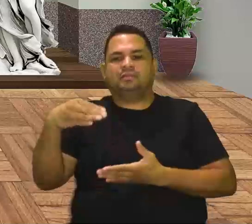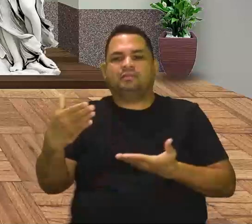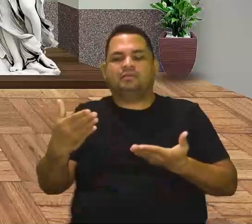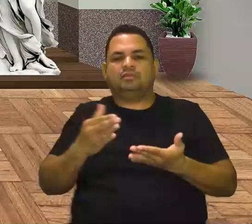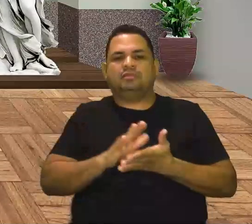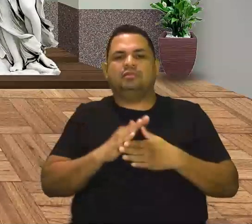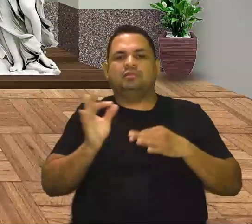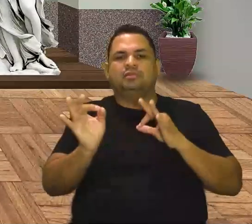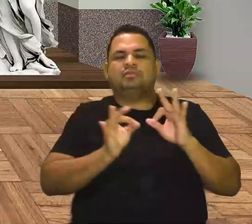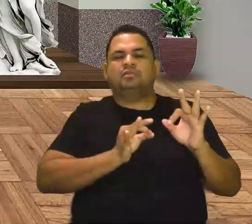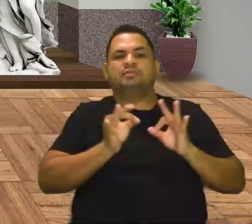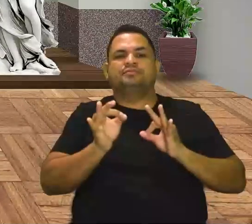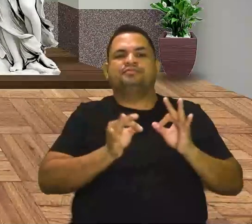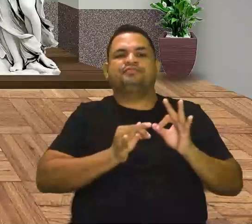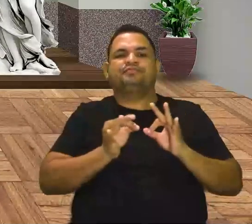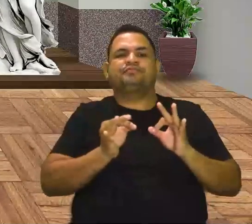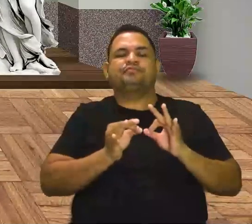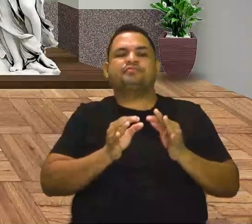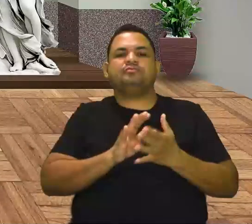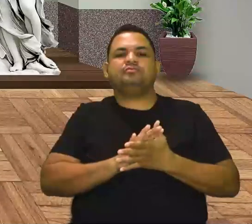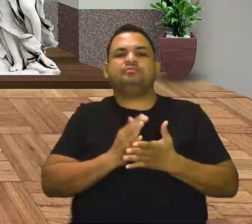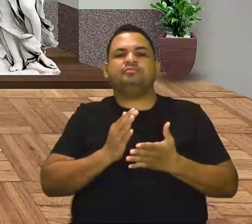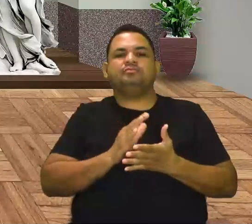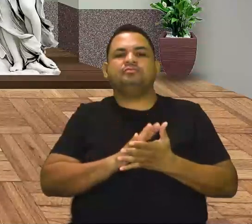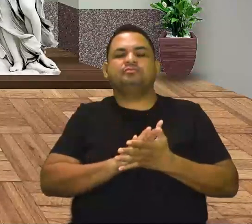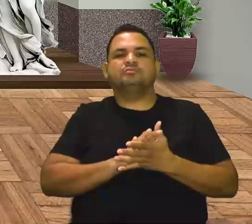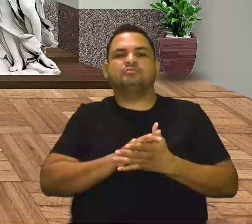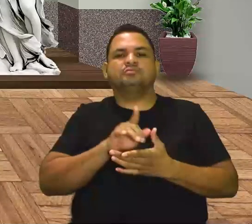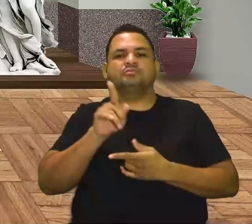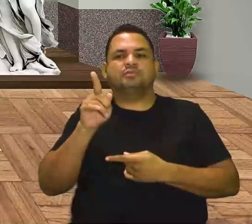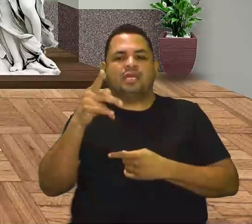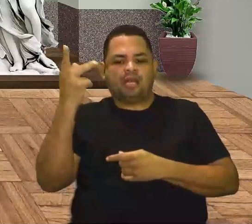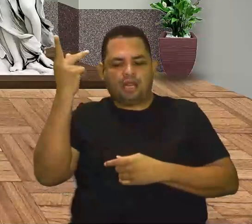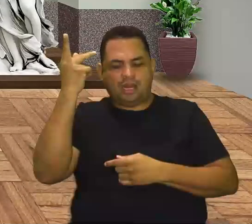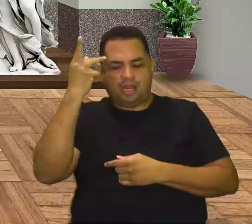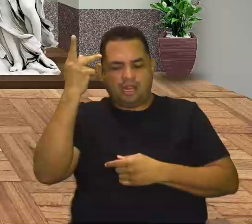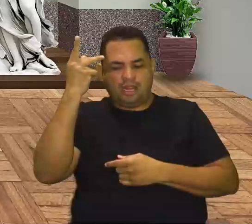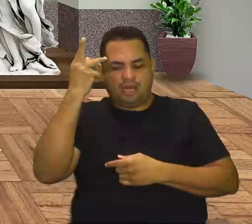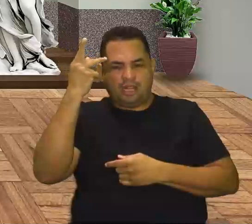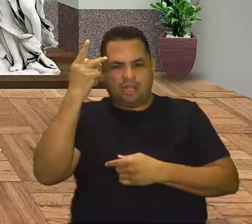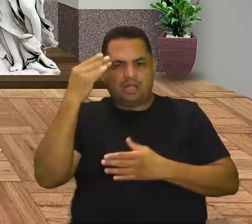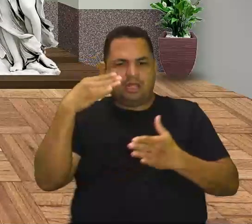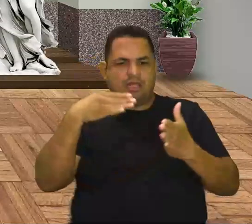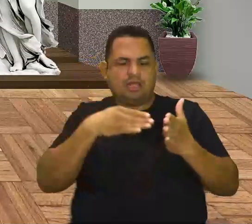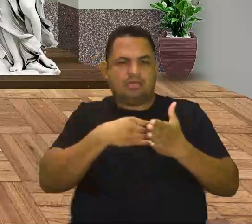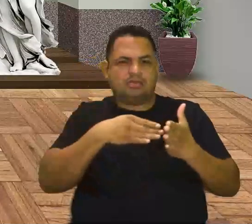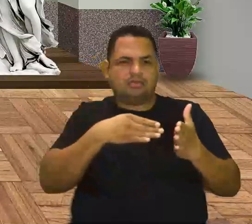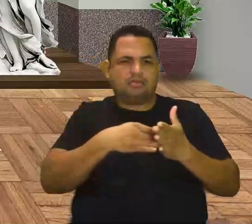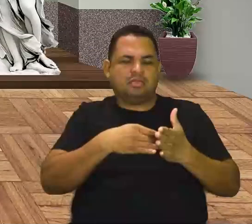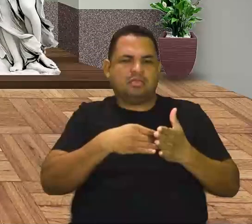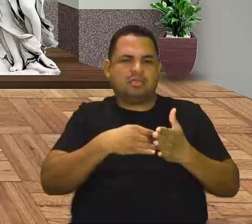vai construir uma estrada de ferro que ligasse São Paulo